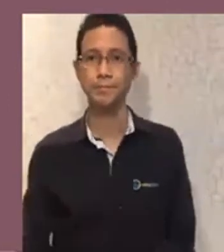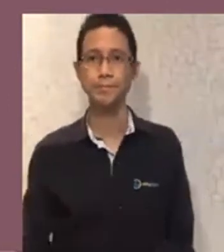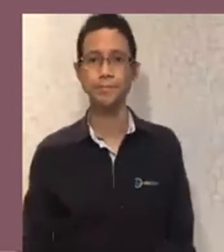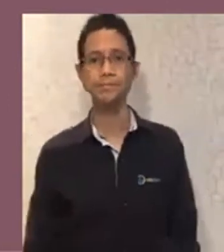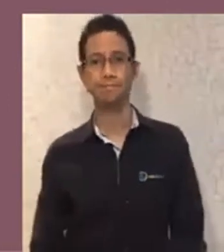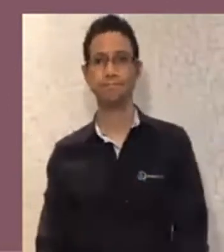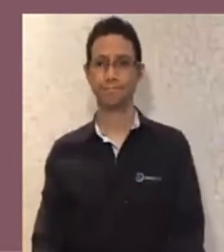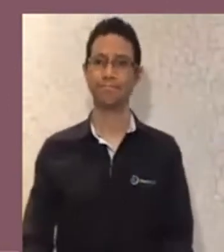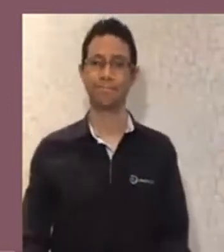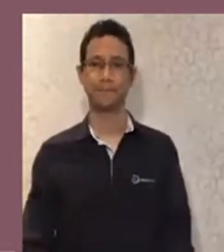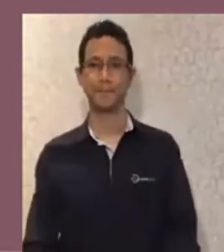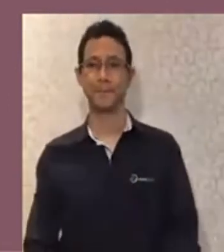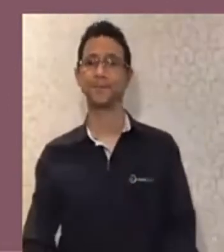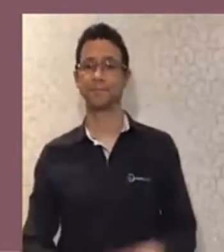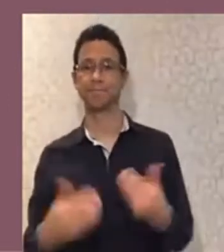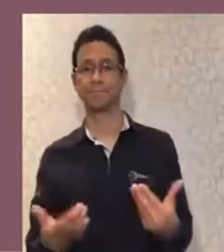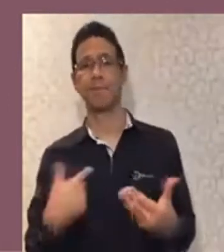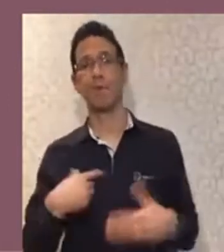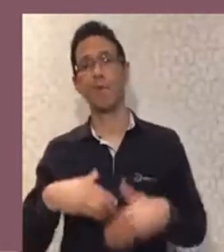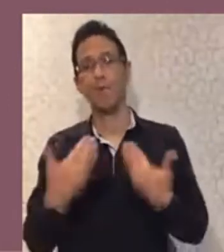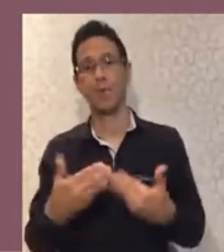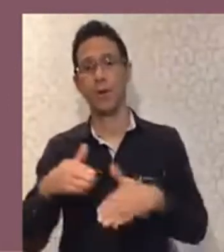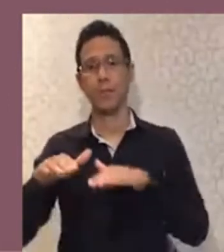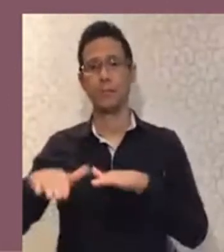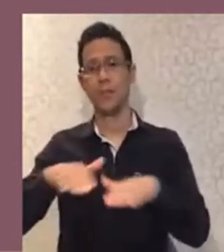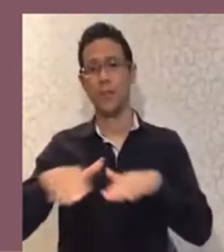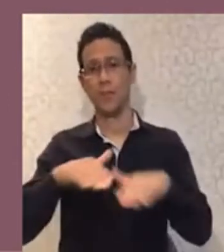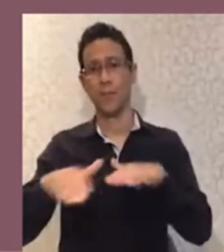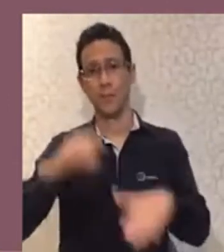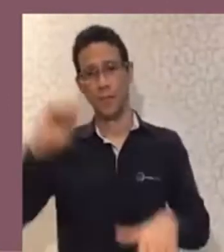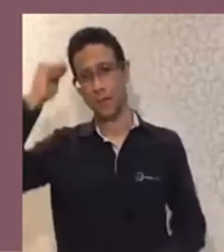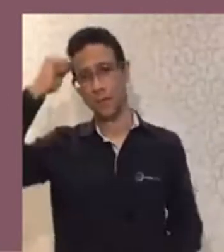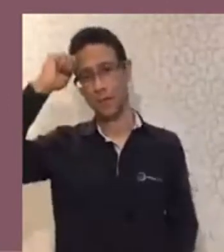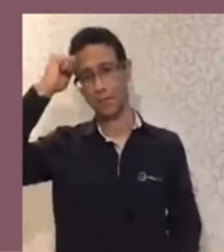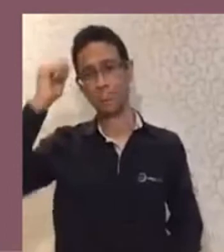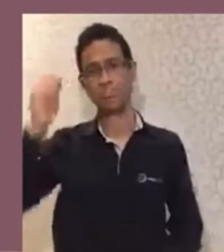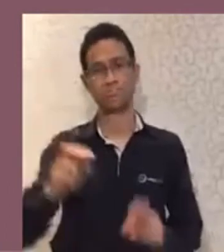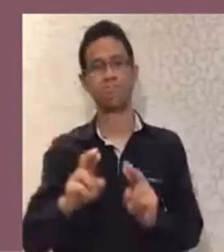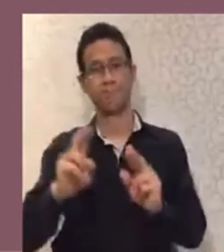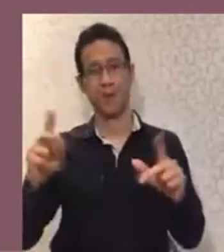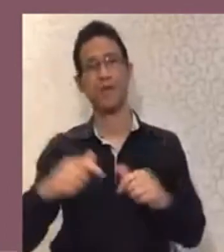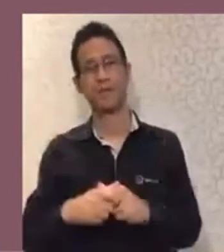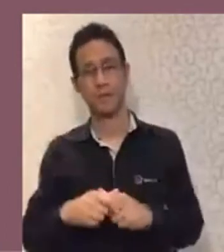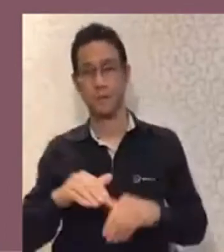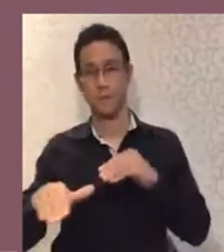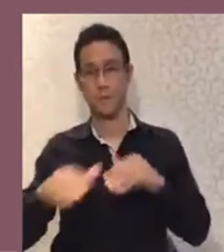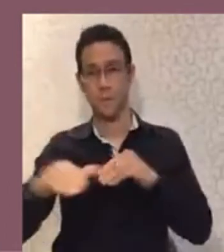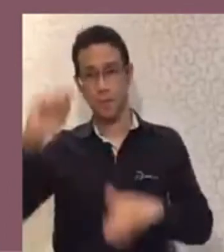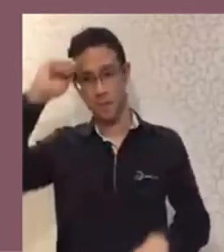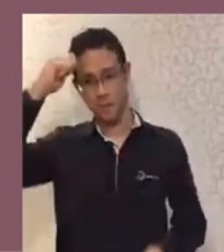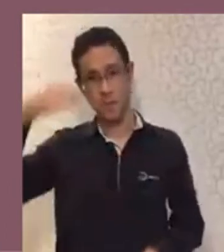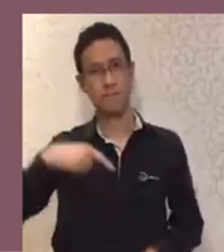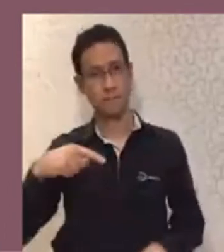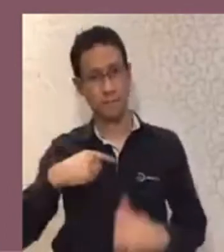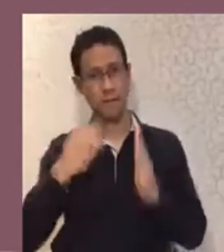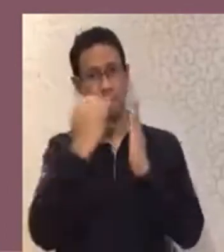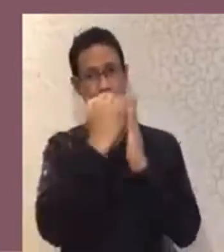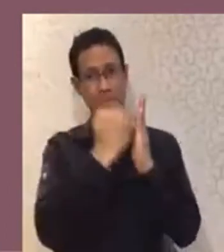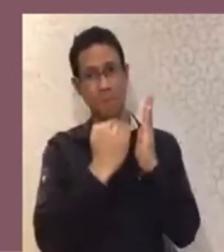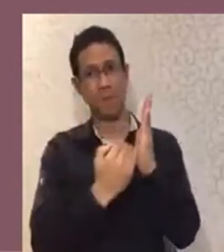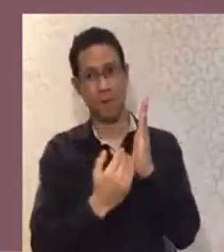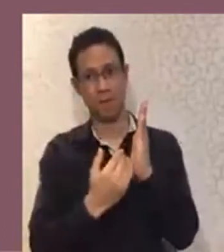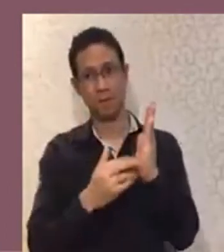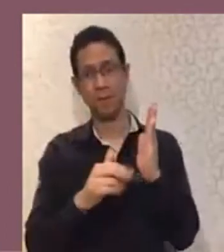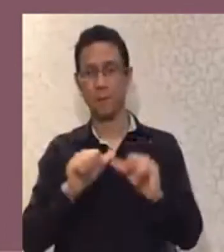ou estar no movimento negro. É muito diferente. O movimento negro, ele tem como pauta a luta antirracista, mas ele tem